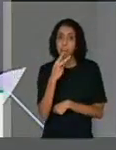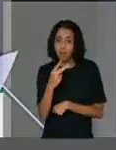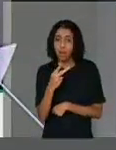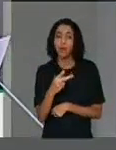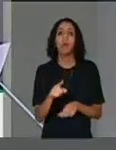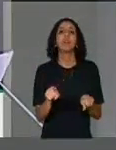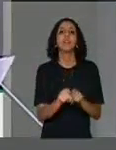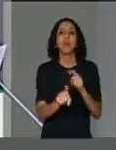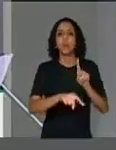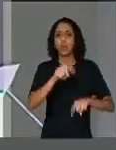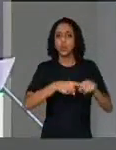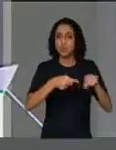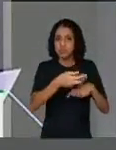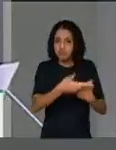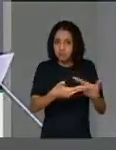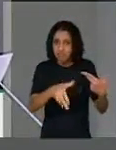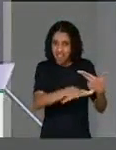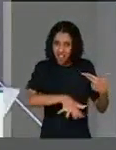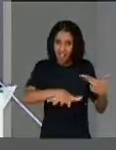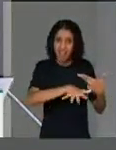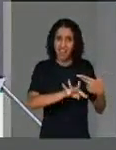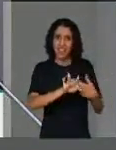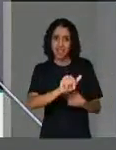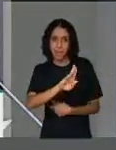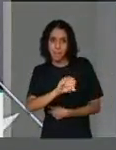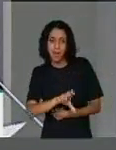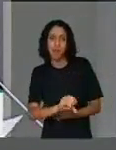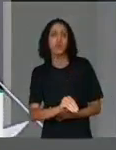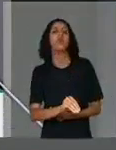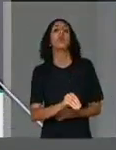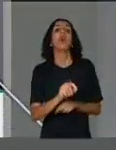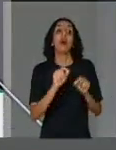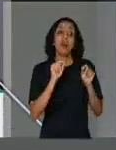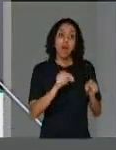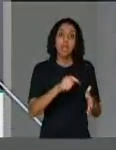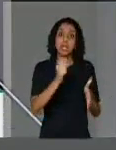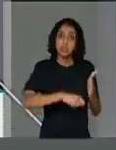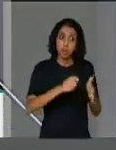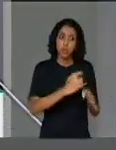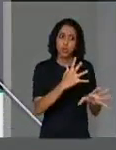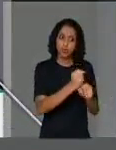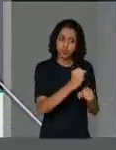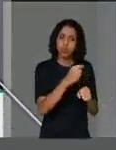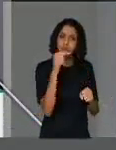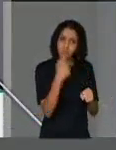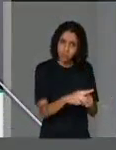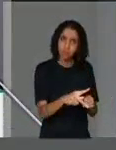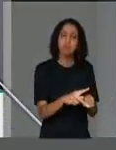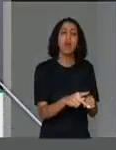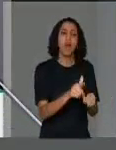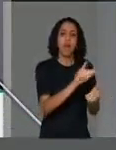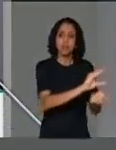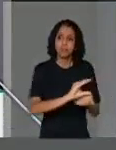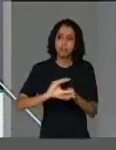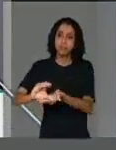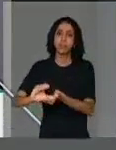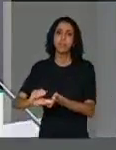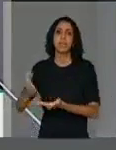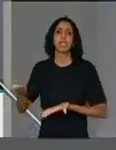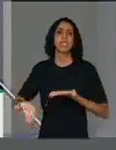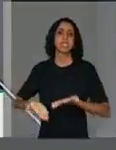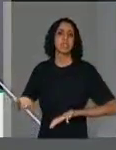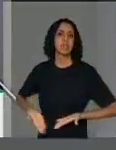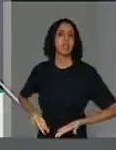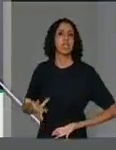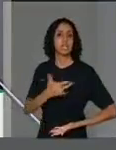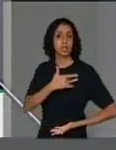derivados para custear ações de tratamento relacionadas às doenças causadas pelo tabagismo. Portanto,